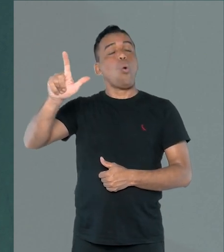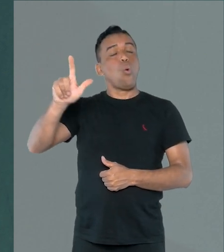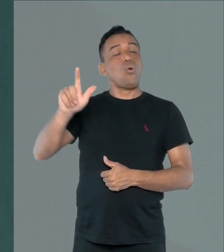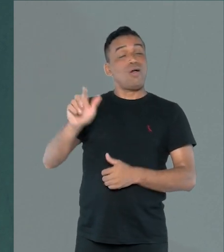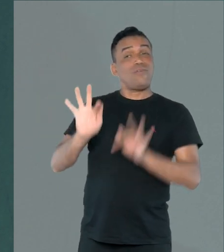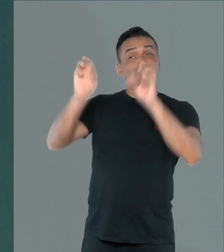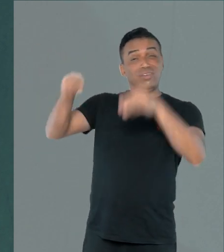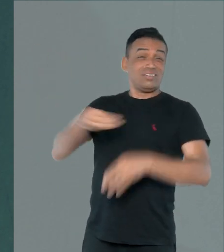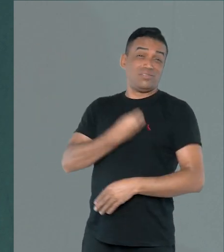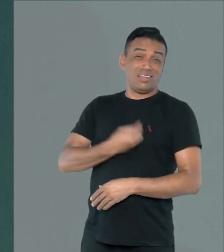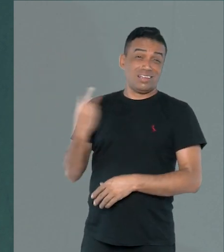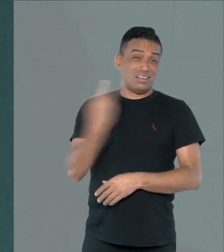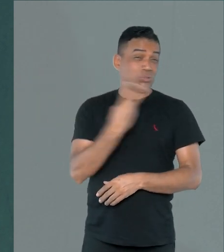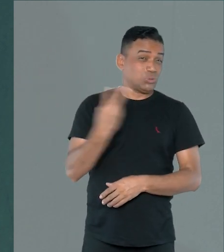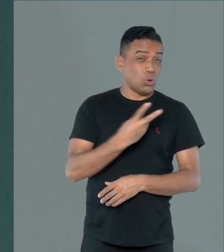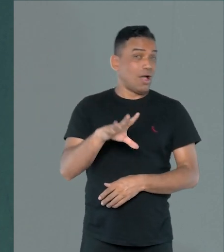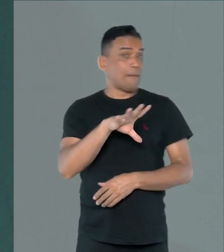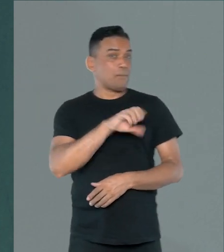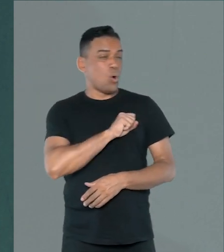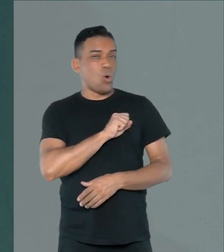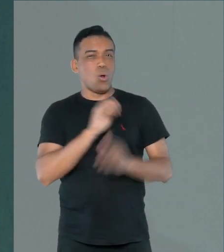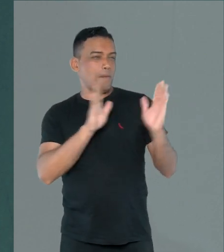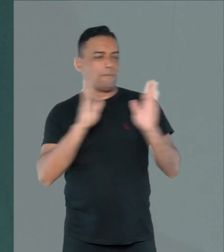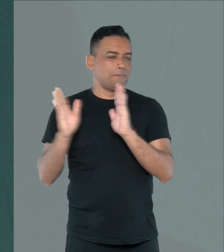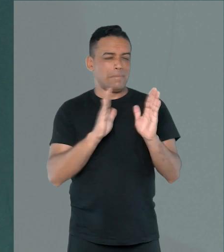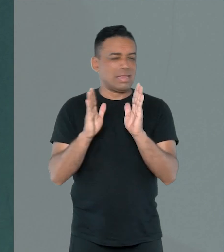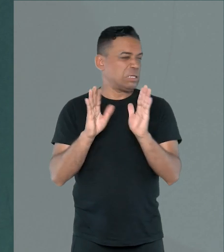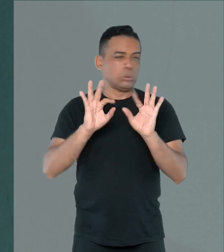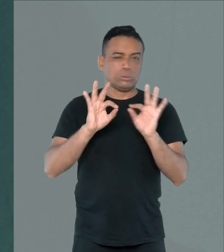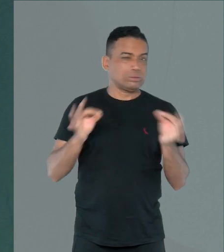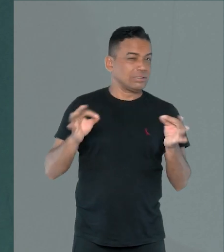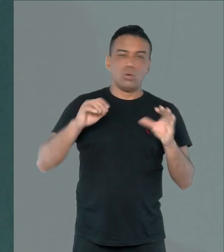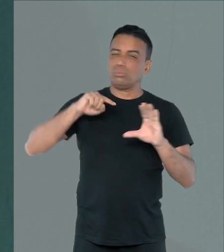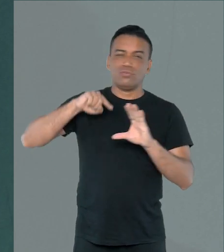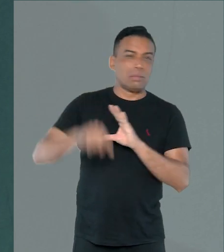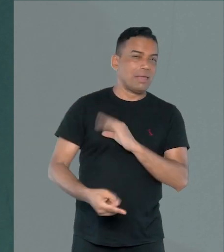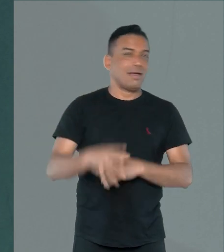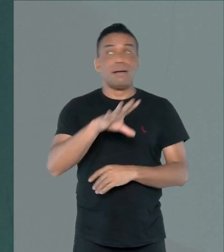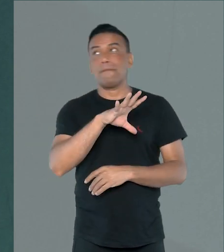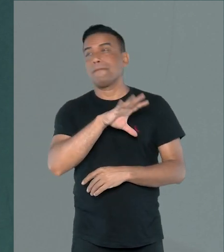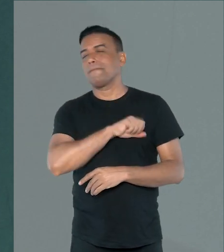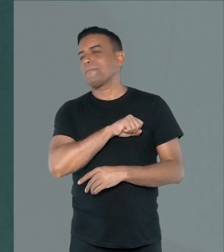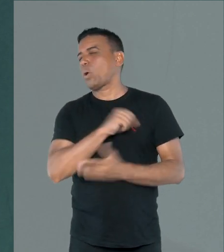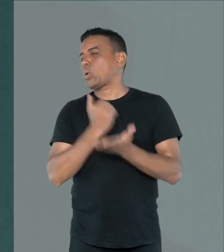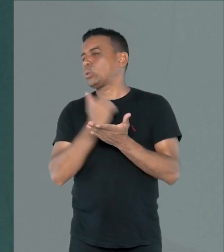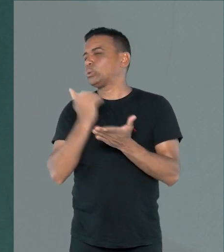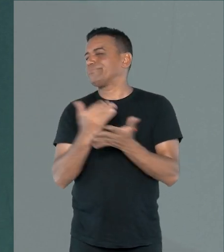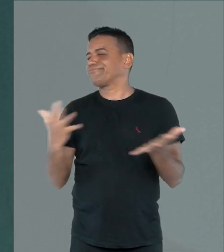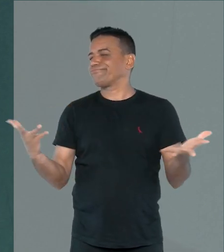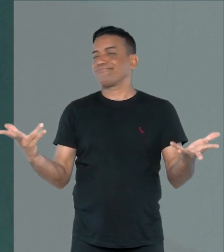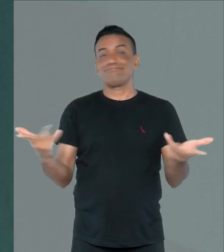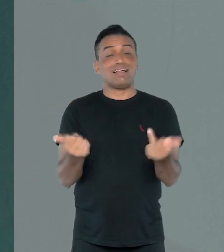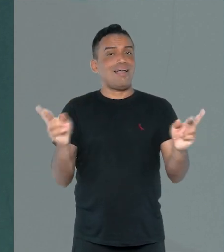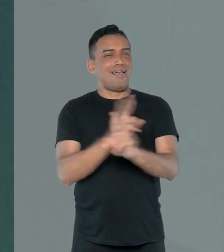foi um amor de outono, aquilo realmente foi uma relação profundamente amorosa, naquilo que o amor tem de mais sublime, que é a